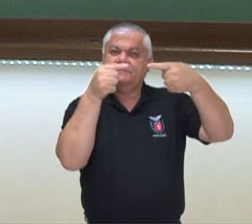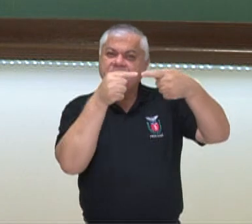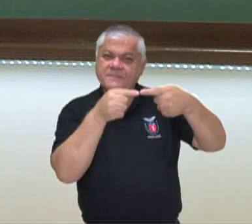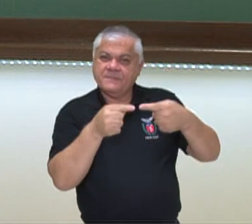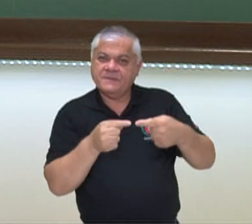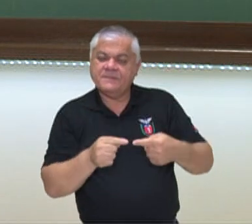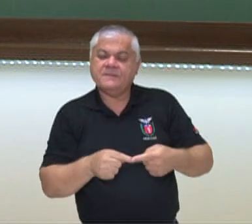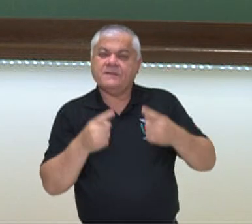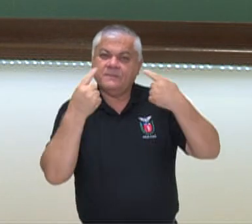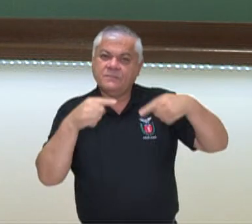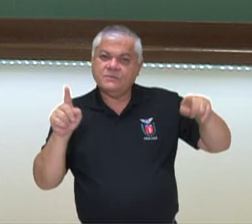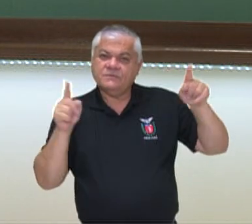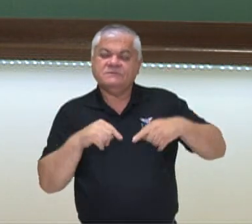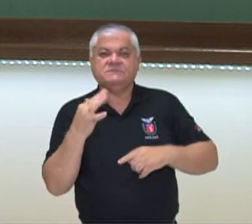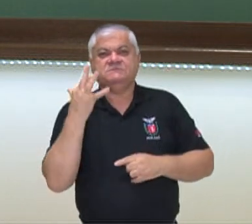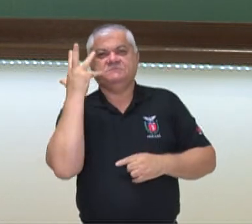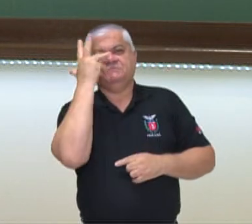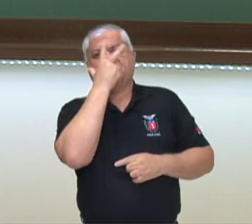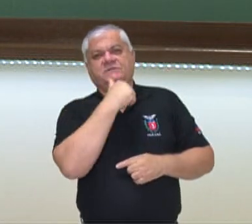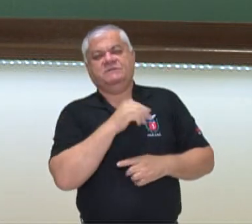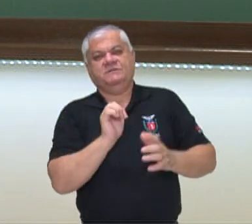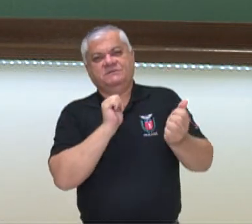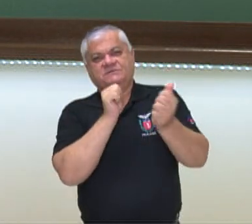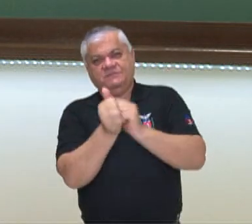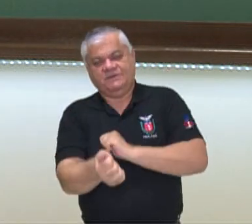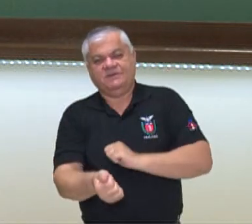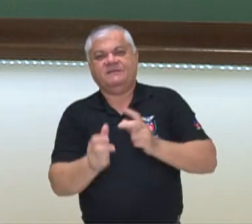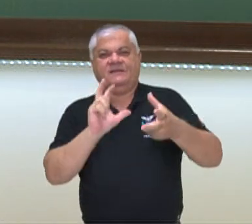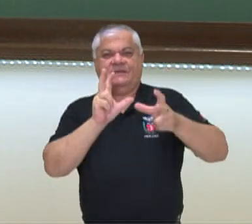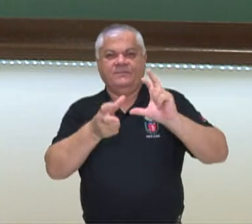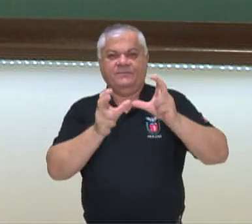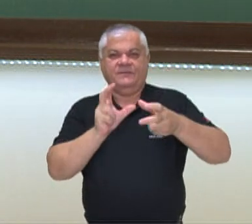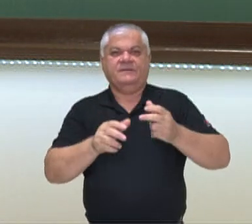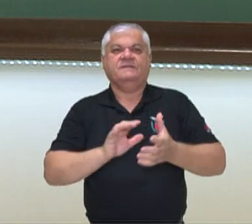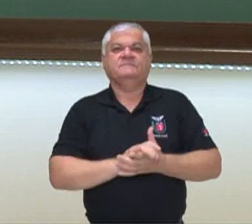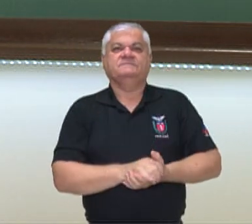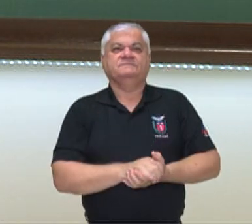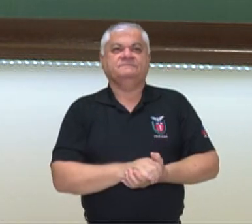que dá essa beleza toda para a capoeira, ok?